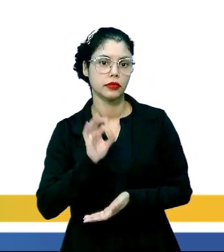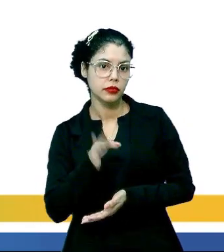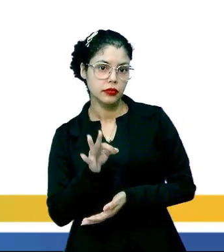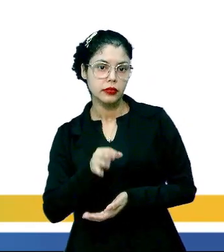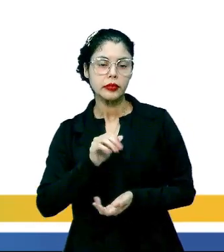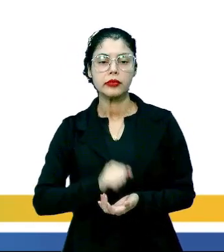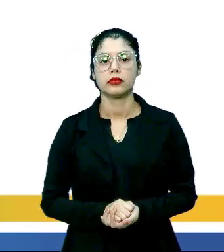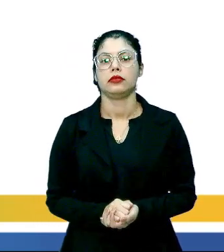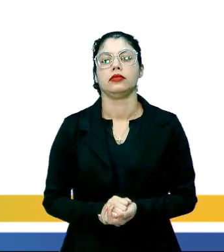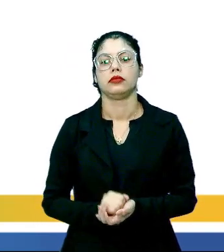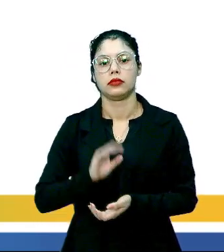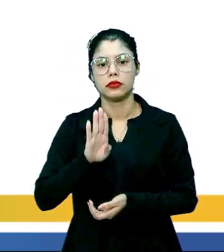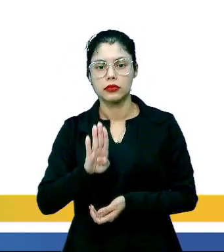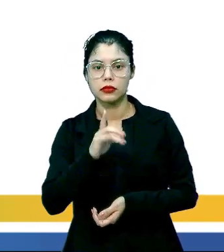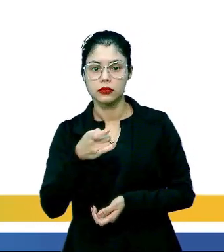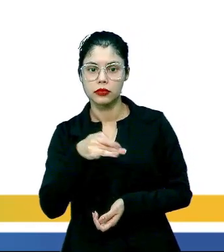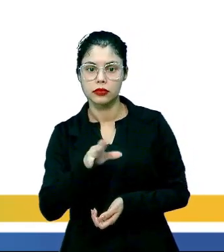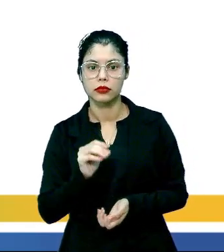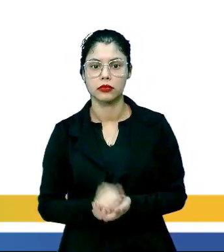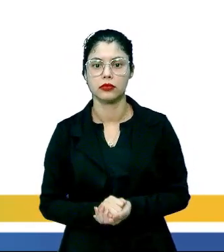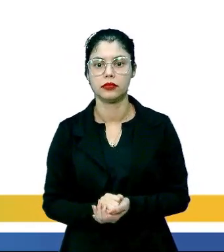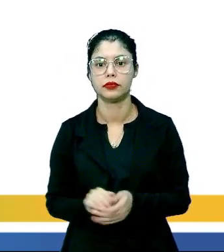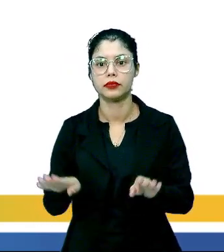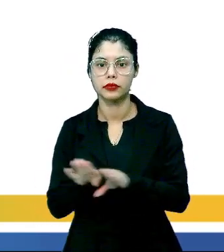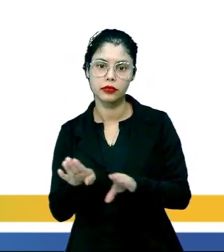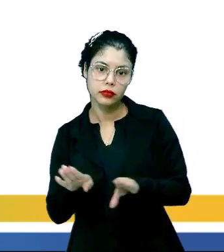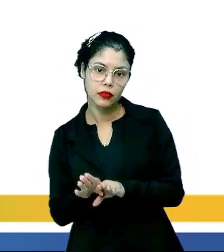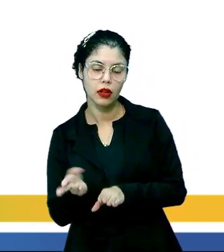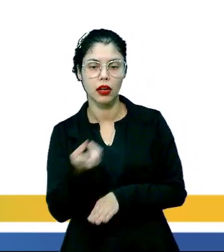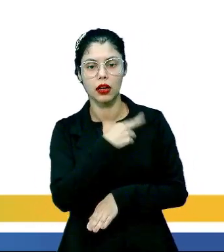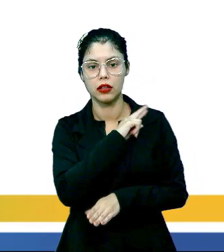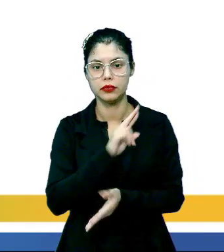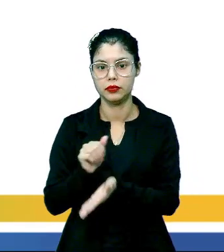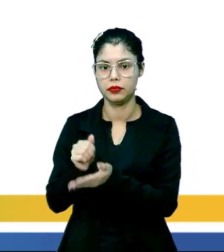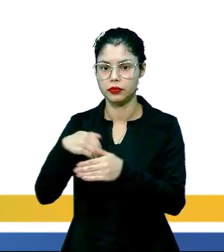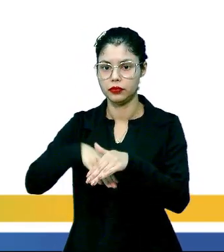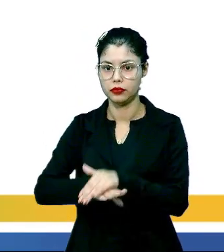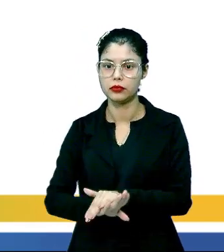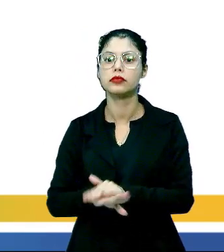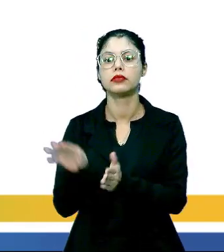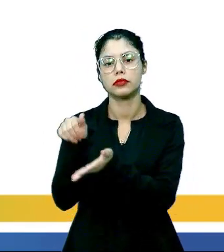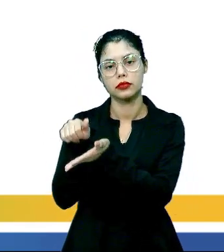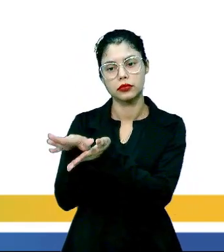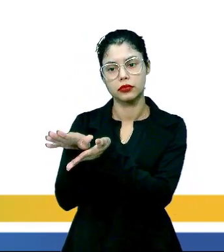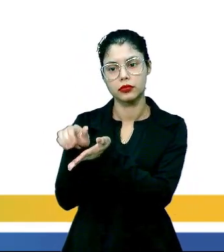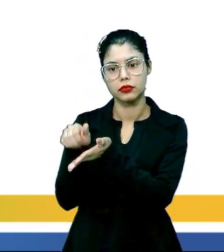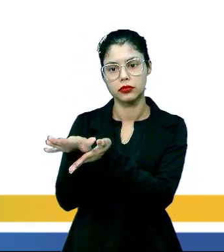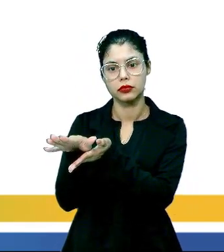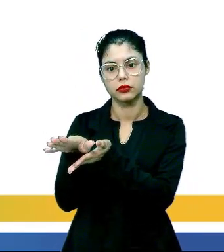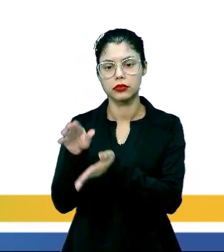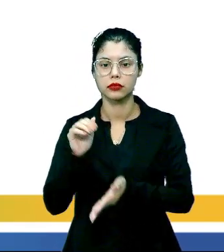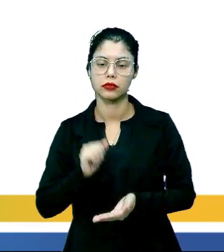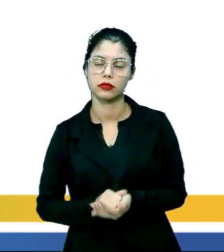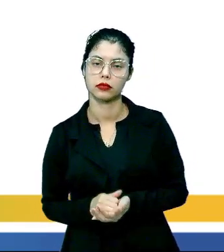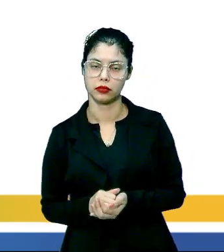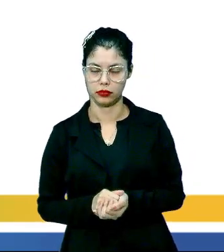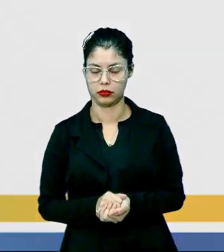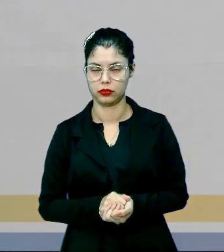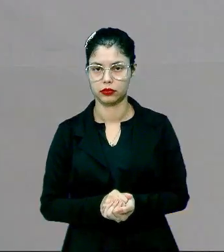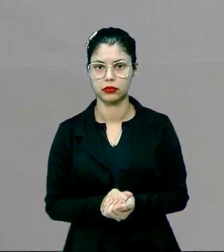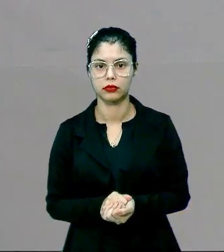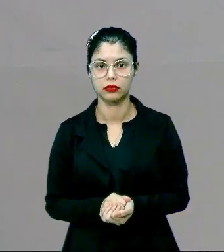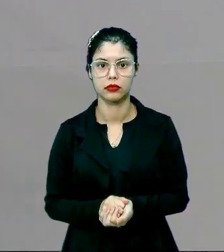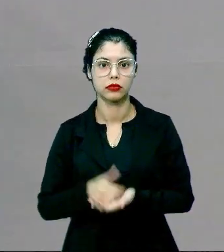certo? E na bexiga, pessoal, temos os órgãos responsáveis pelo armazenamento, né, da urina até a